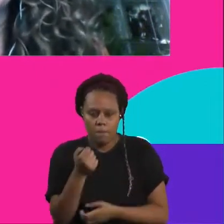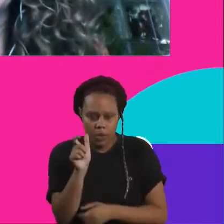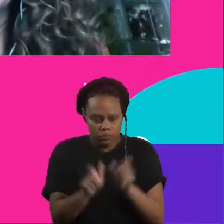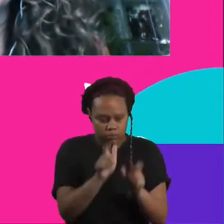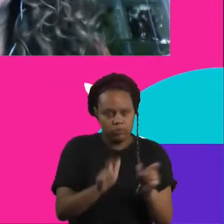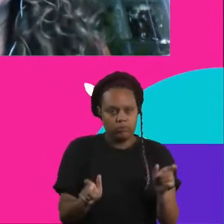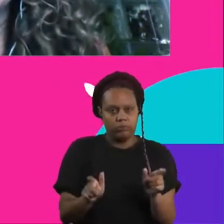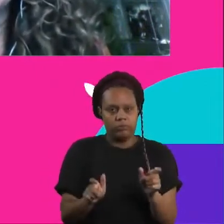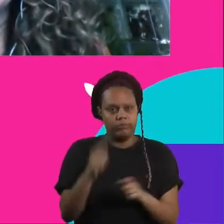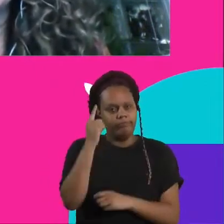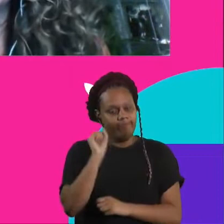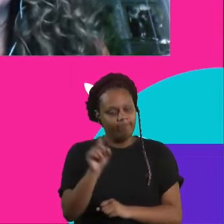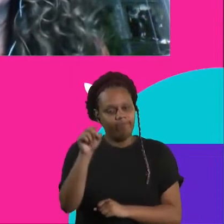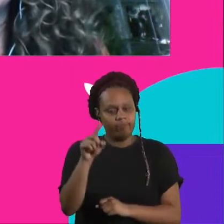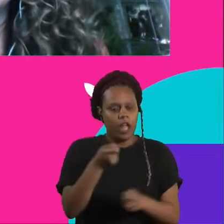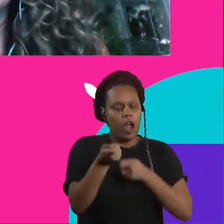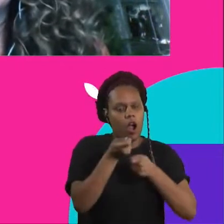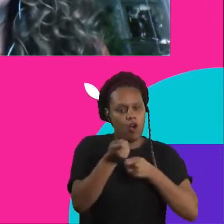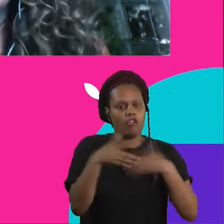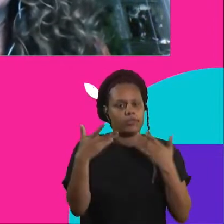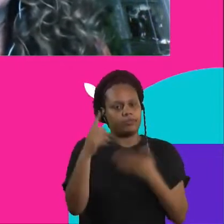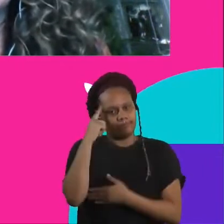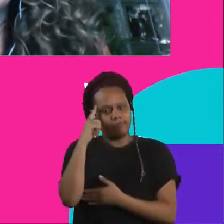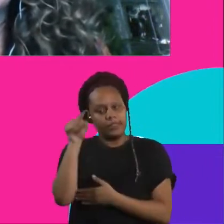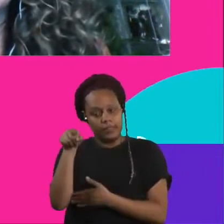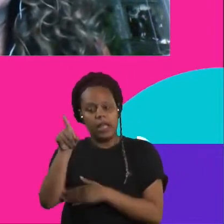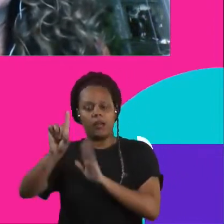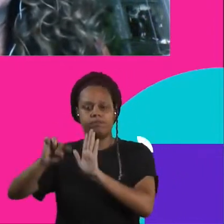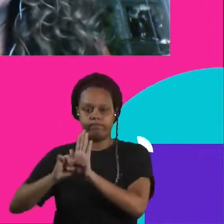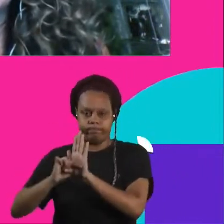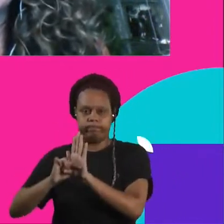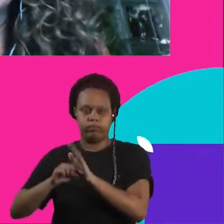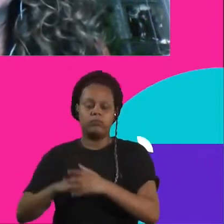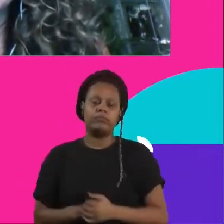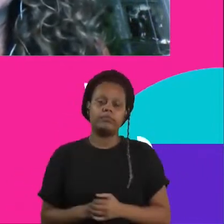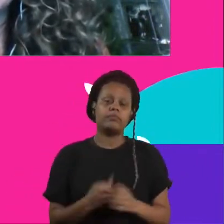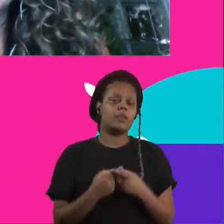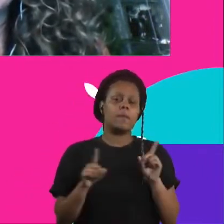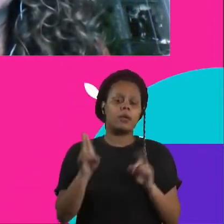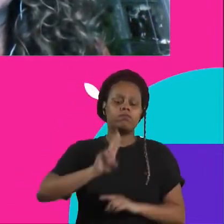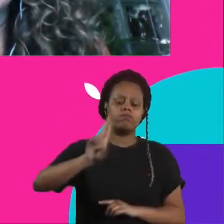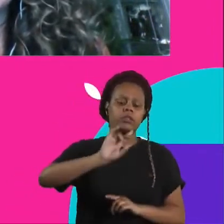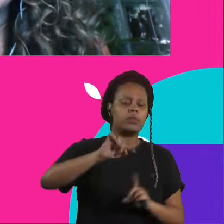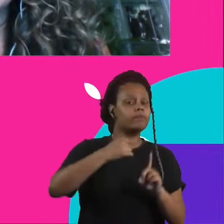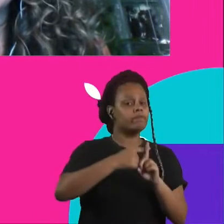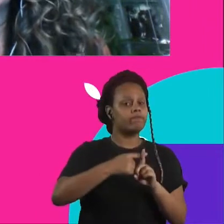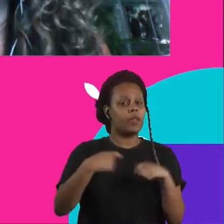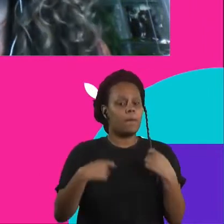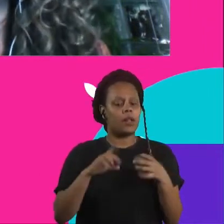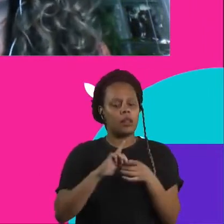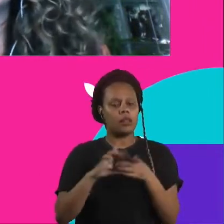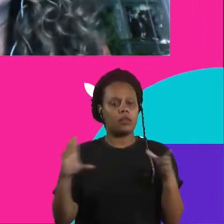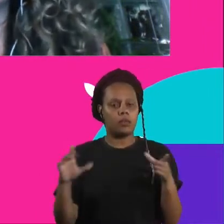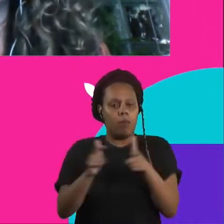de destrutivo associado. Então, eu acho que, para a gente poder usar bem os dados, a gente precisa ter uma democracia analítica maior.